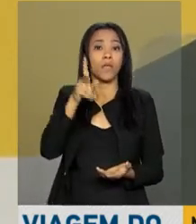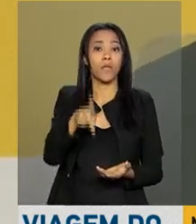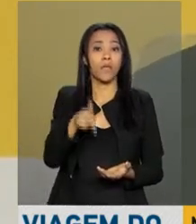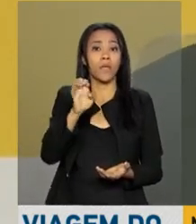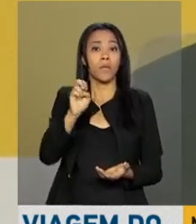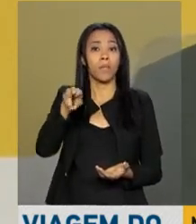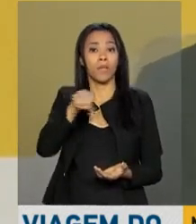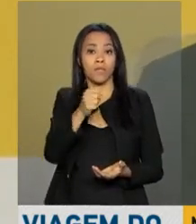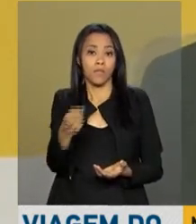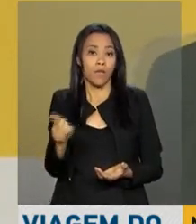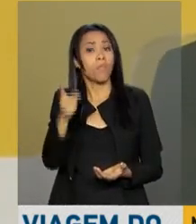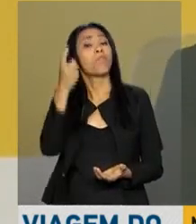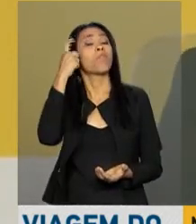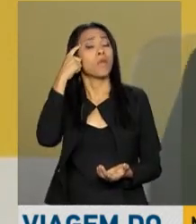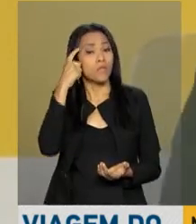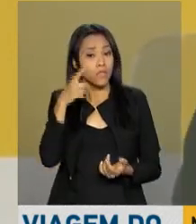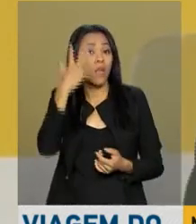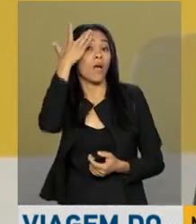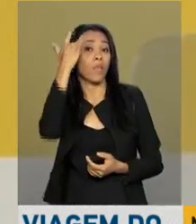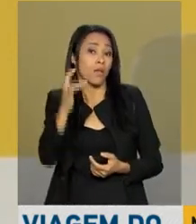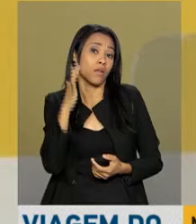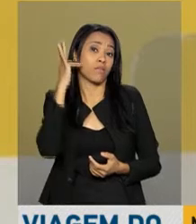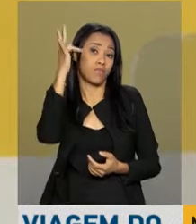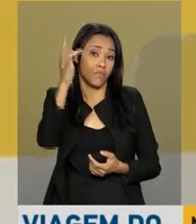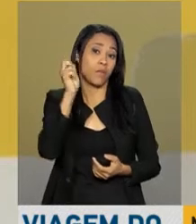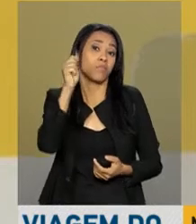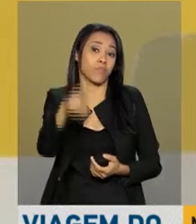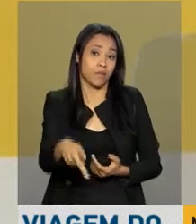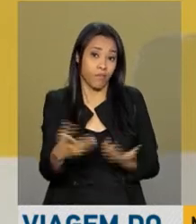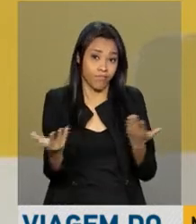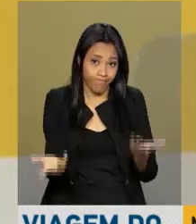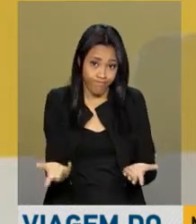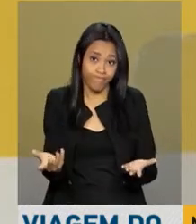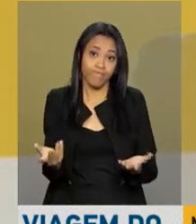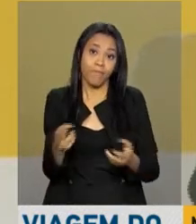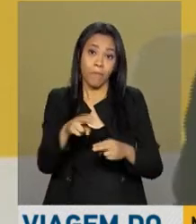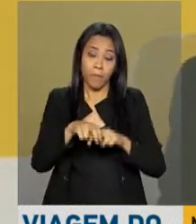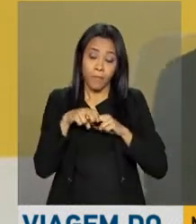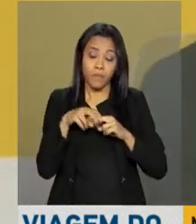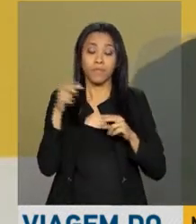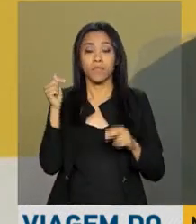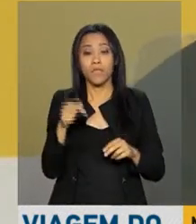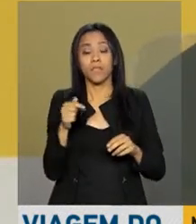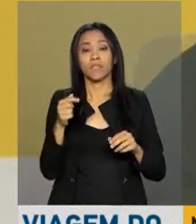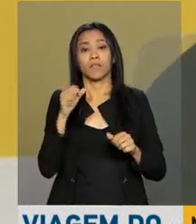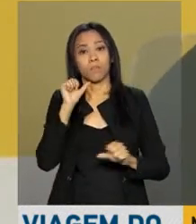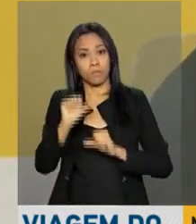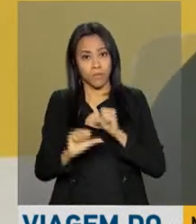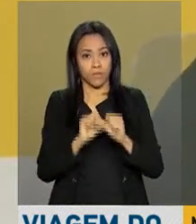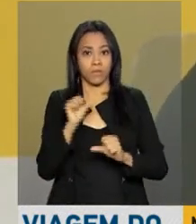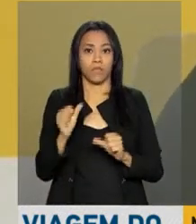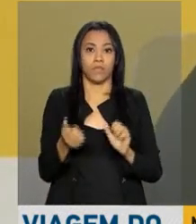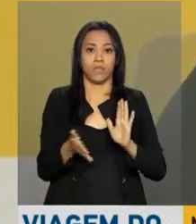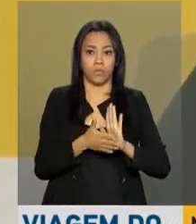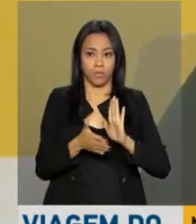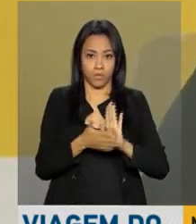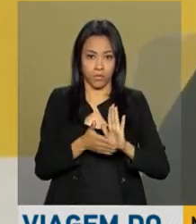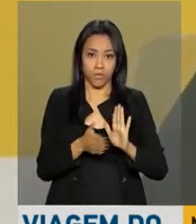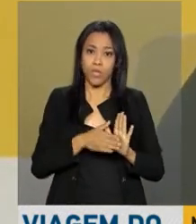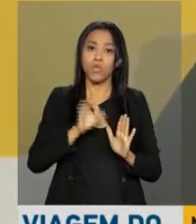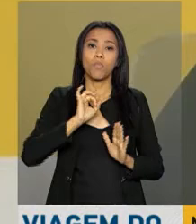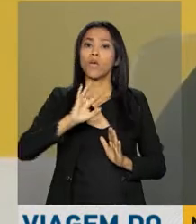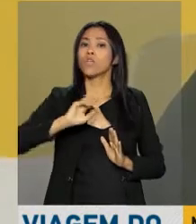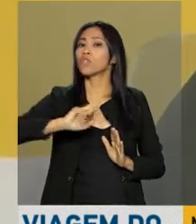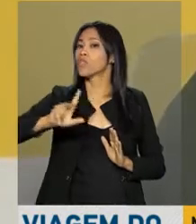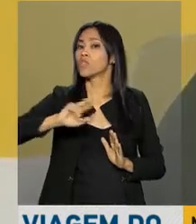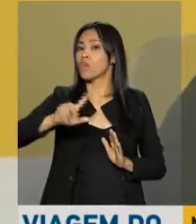imagine os aposentados de amanhã aliás este movimento reforma previdenciária não é titularizado apenas pelo nosso